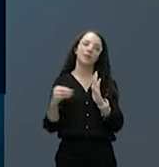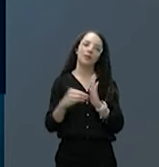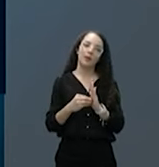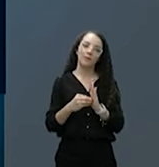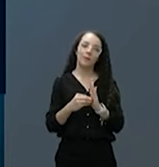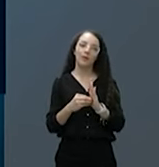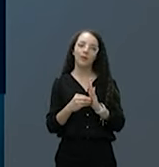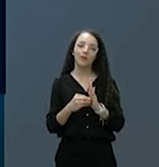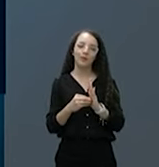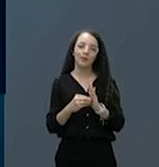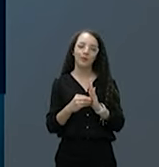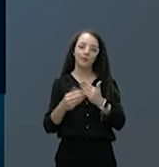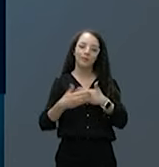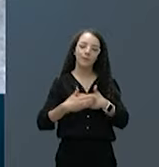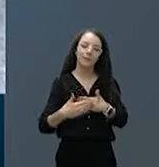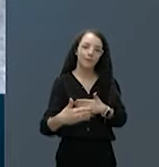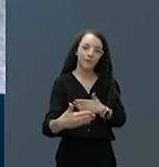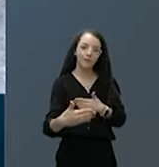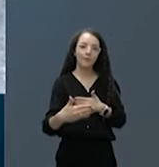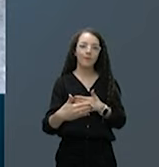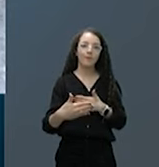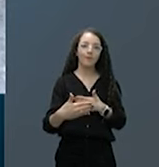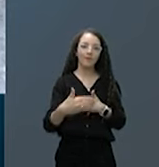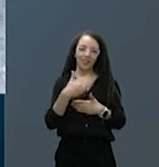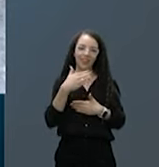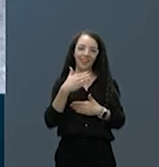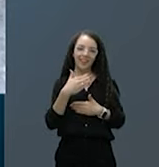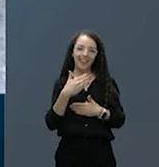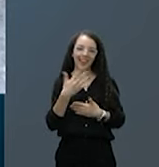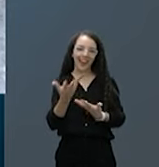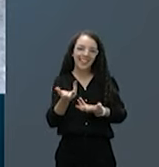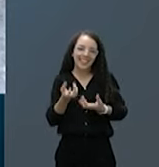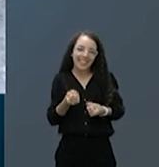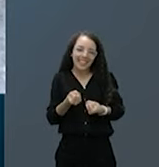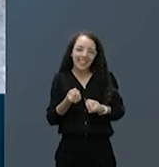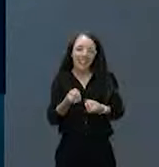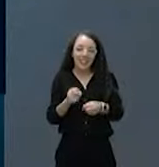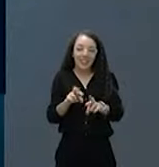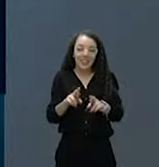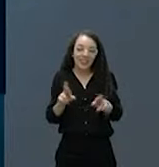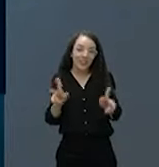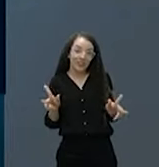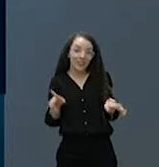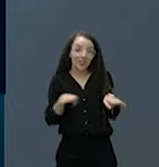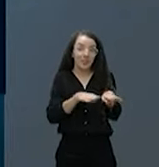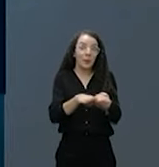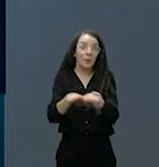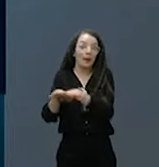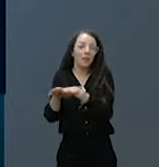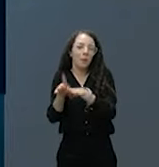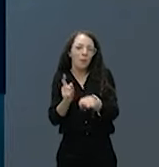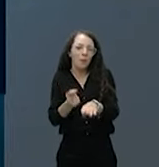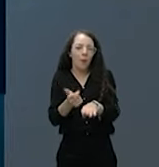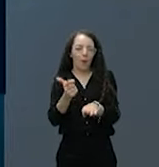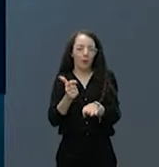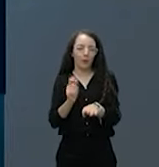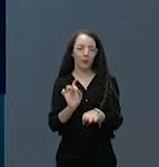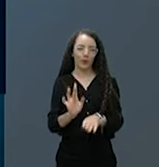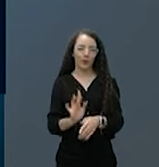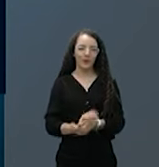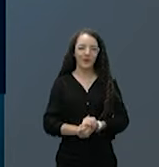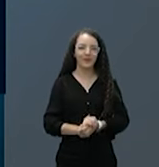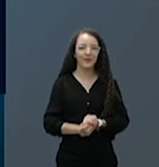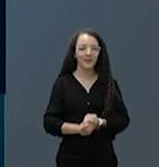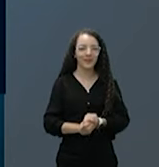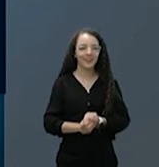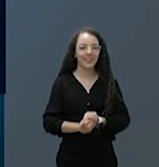que está no horizonte. Eu confesso que a minha está um pouco fora desse padrão. Um pouco. Mas bom, eu não vou ler.